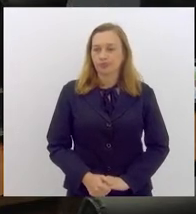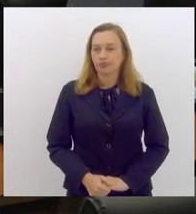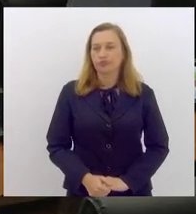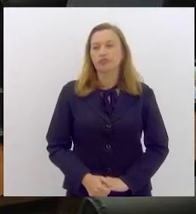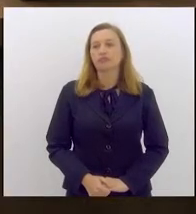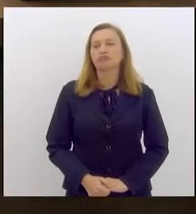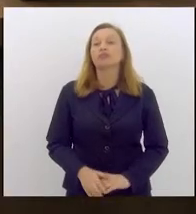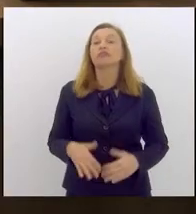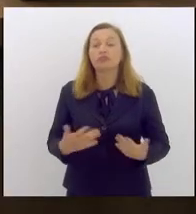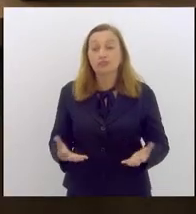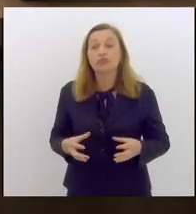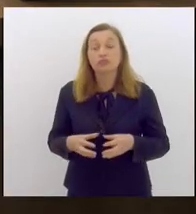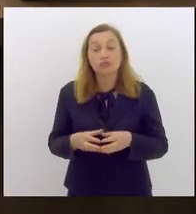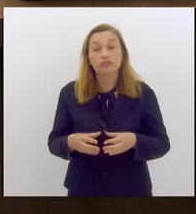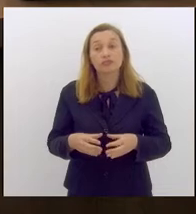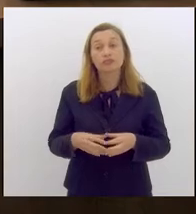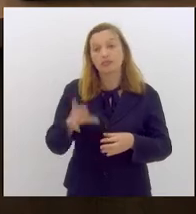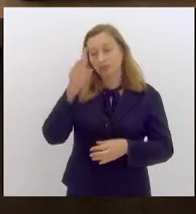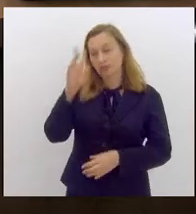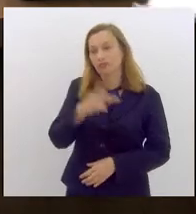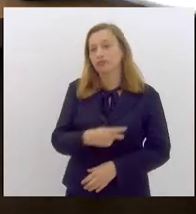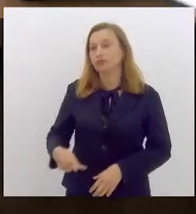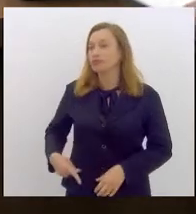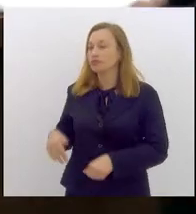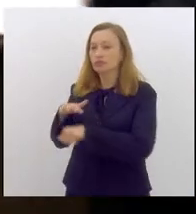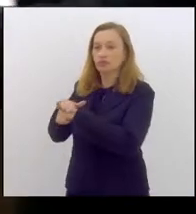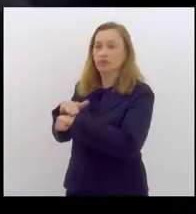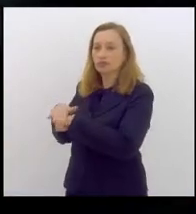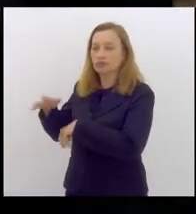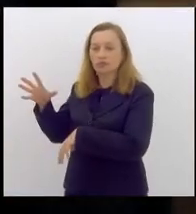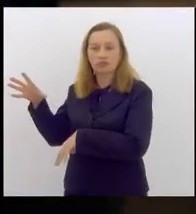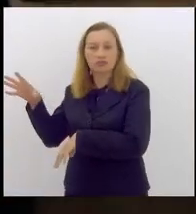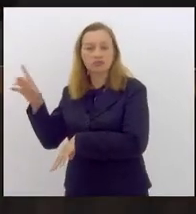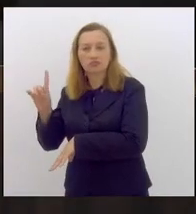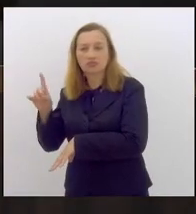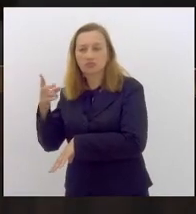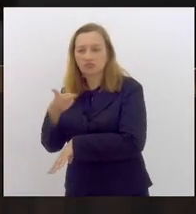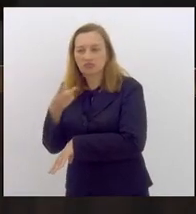Qual é a comissão, senhora presidente? Eu estava conversando lá com o deputado federal. Constituição e Justiça.